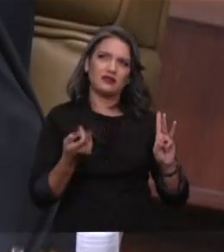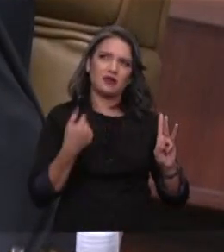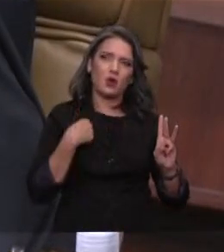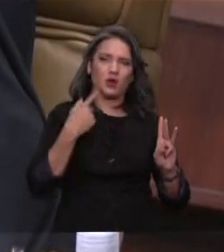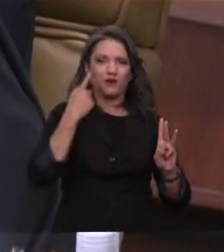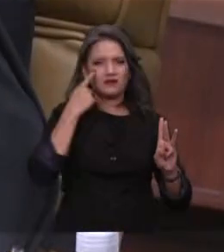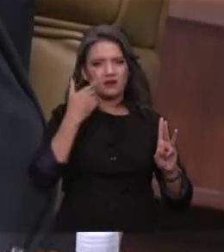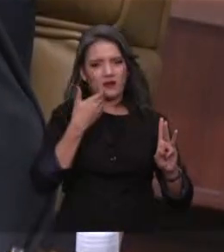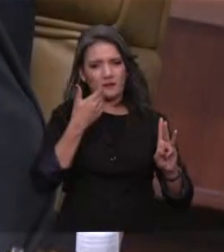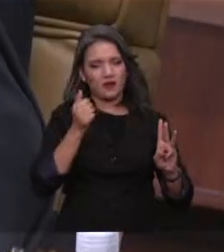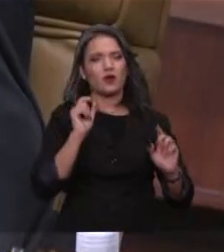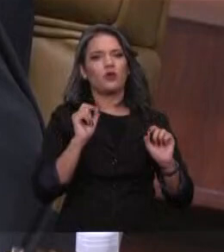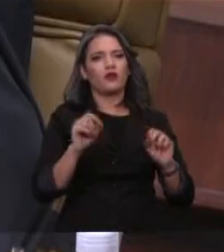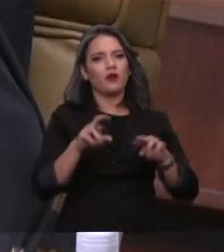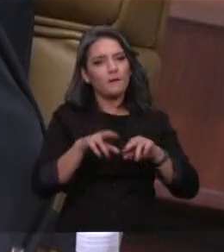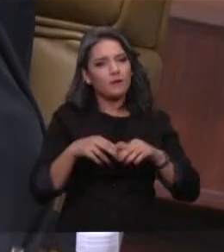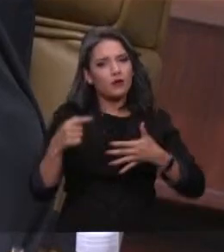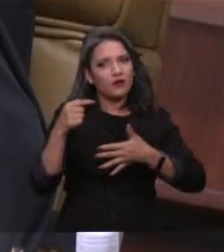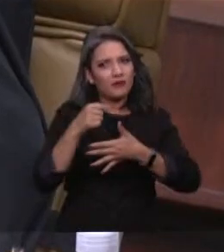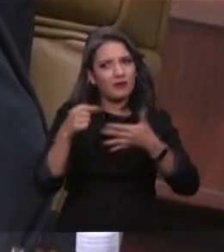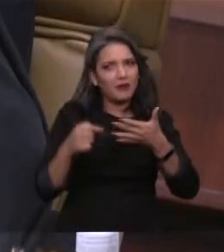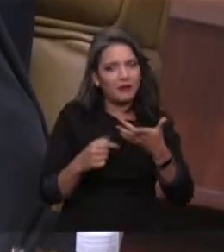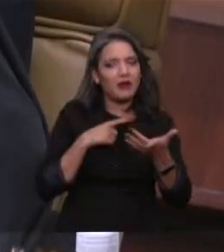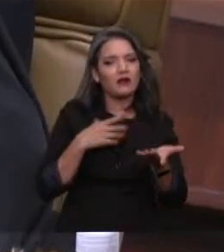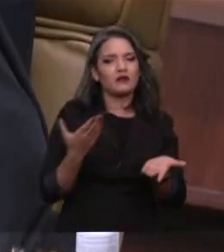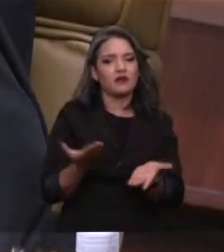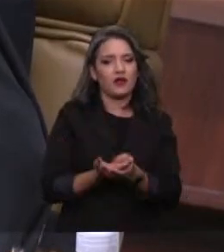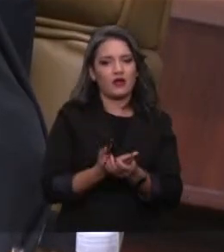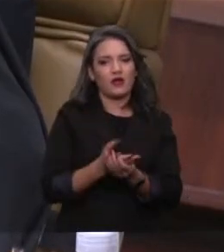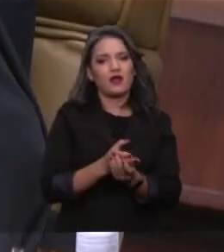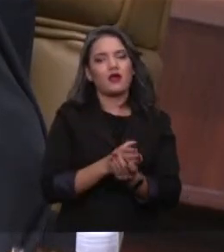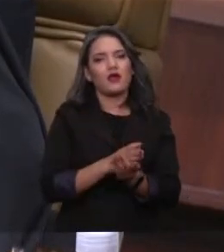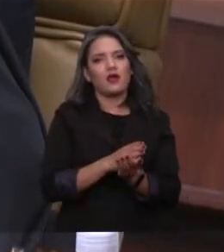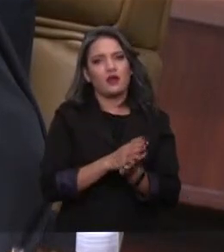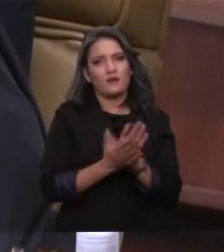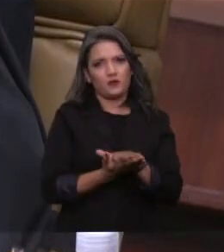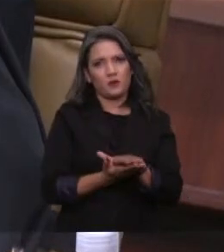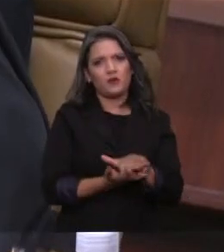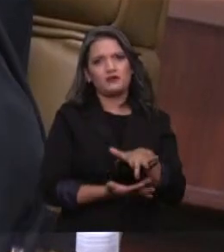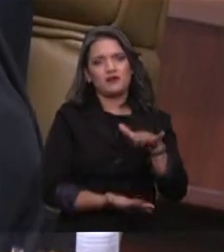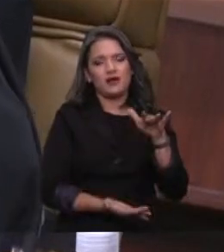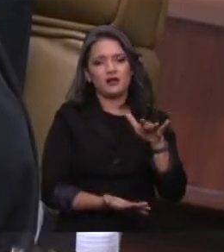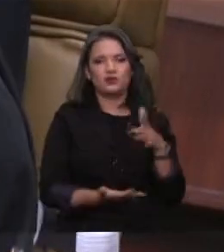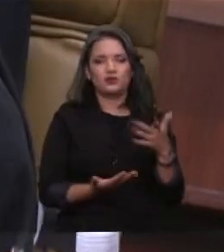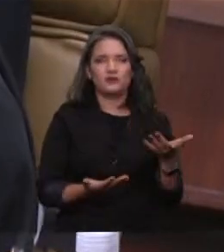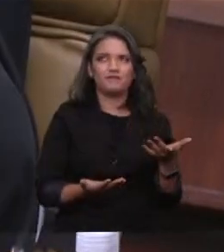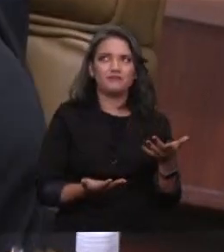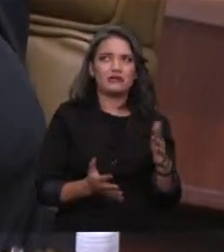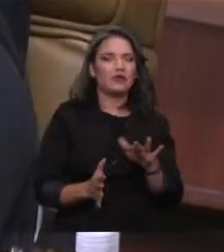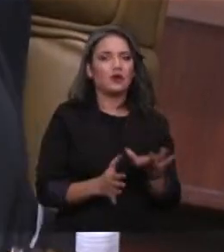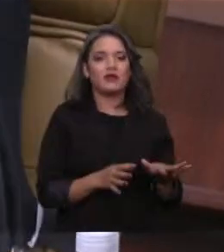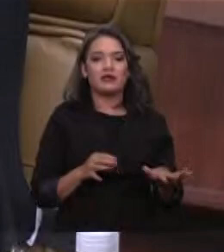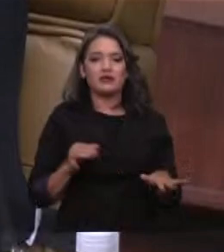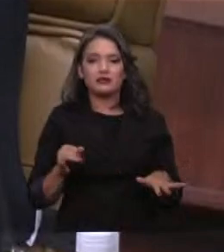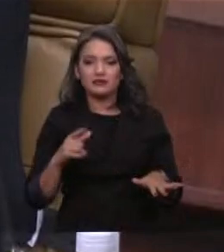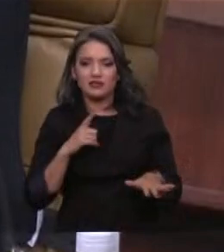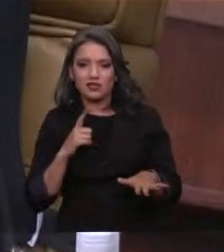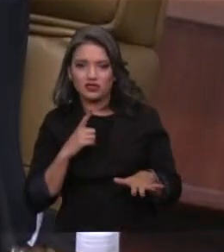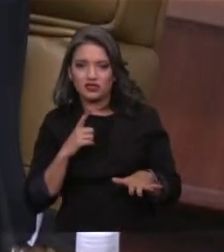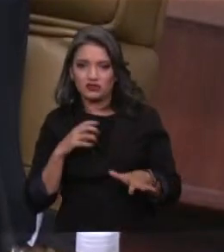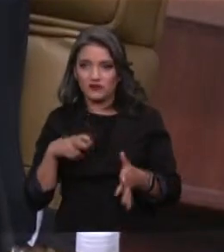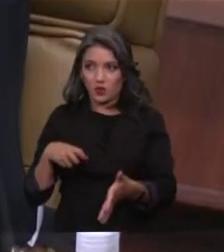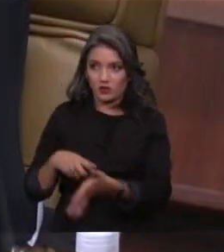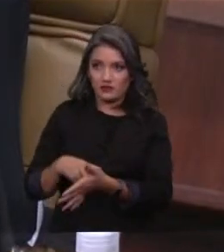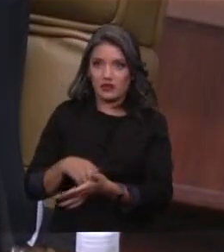adequação típica. À luz dos elementos dos autos, eu talvez tivesse uma compreensão diversa se nós condenássemos além dos contratos